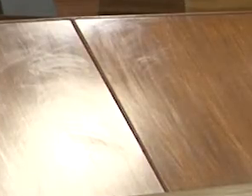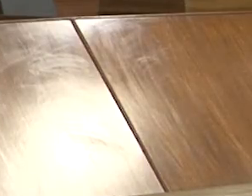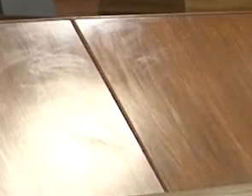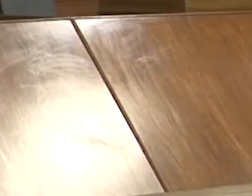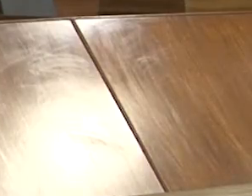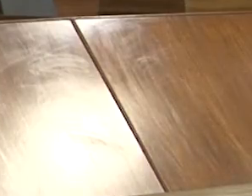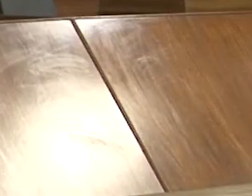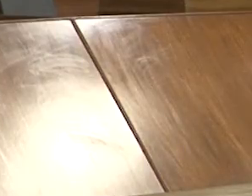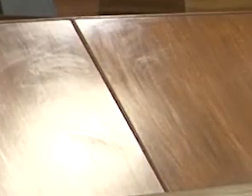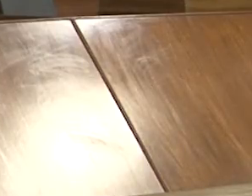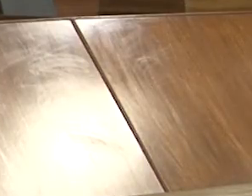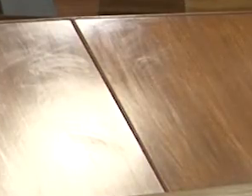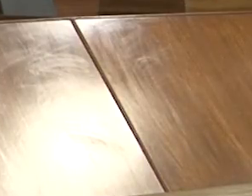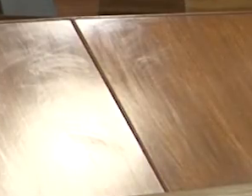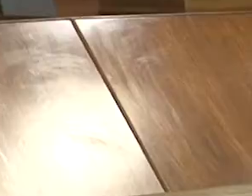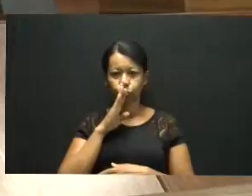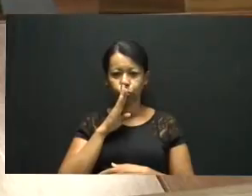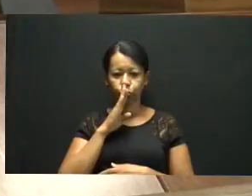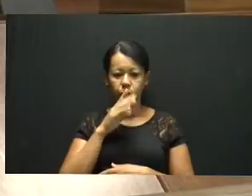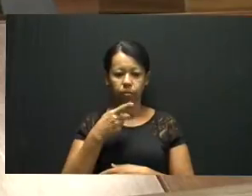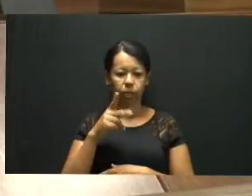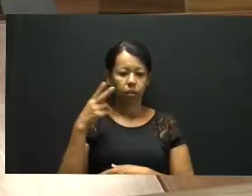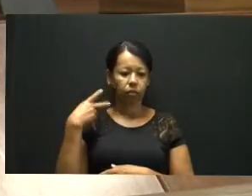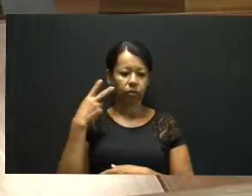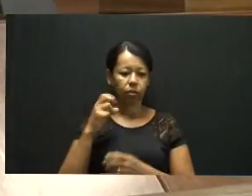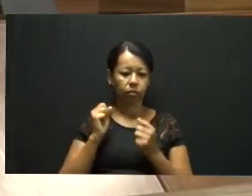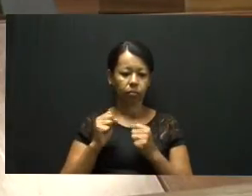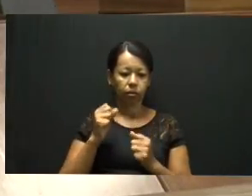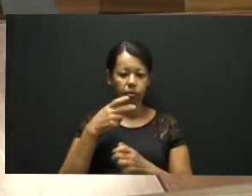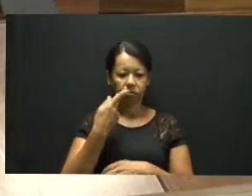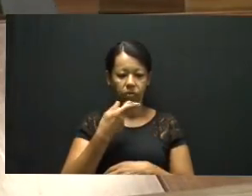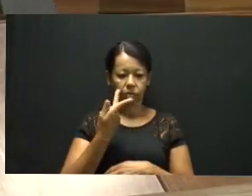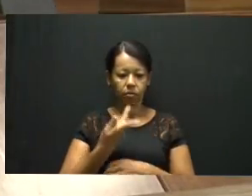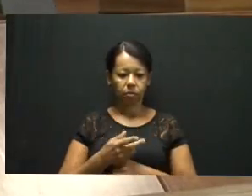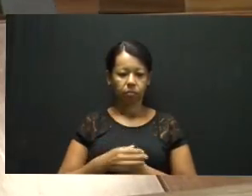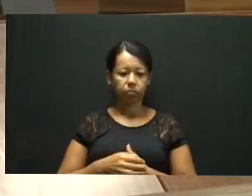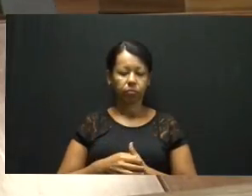Solicito silêncio, por favor, munícipe, para que o vereador possa usar a palavra.